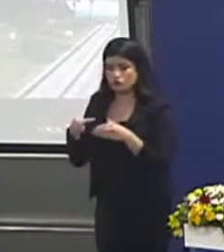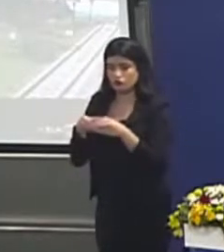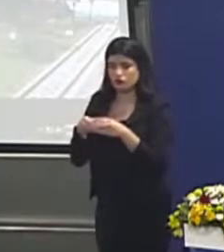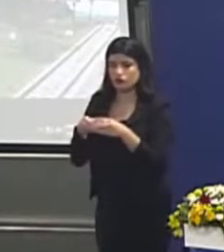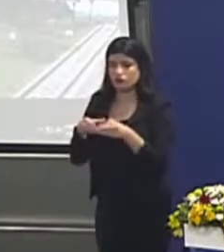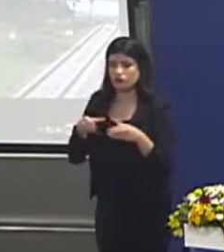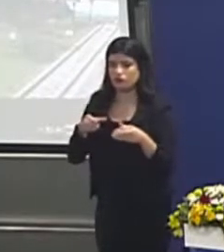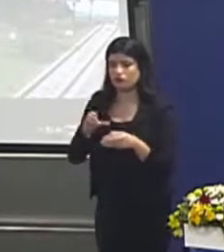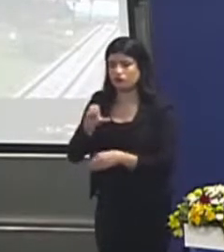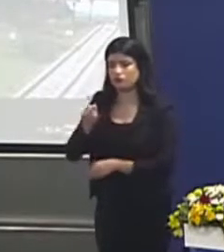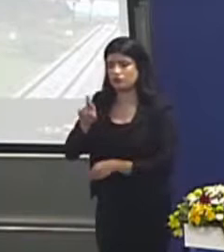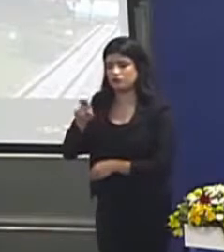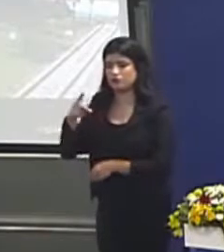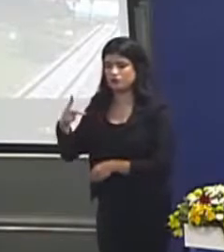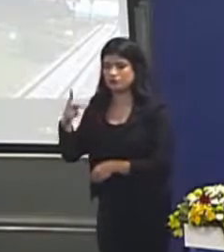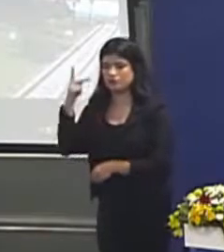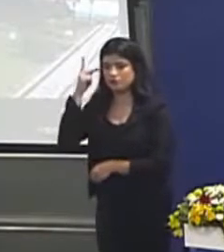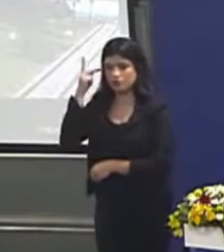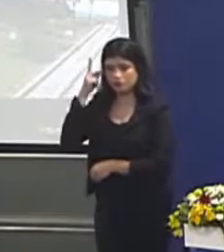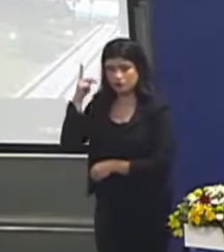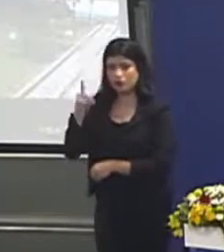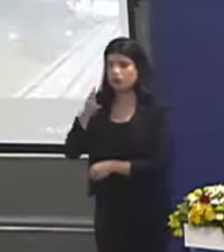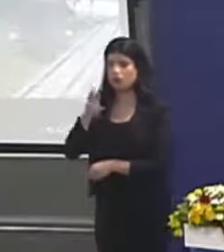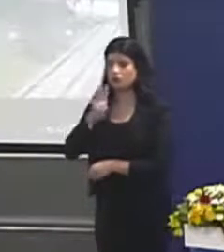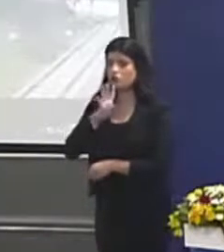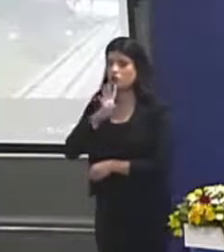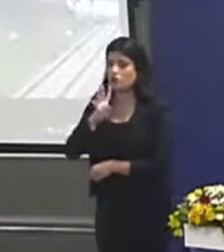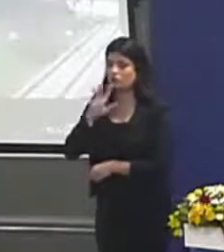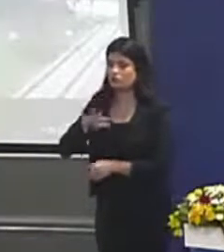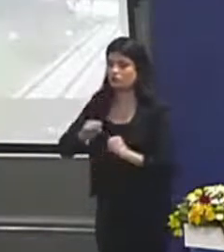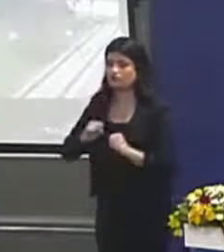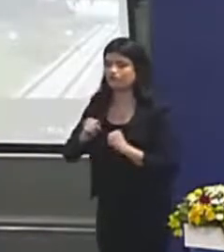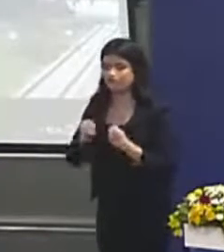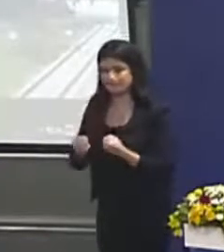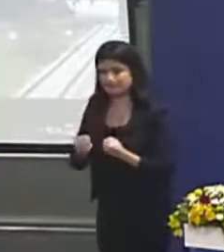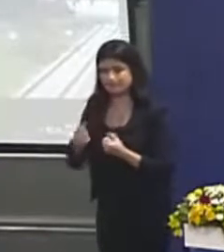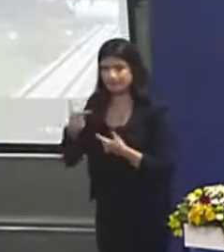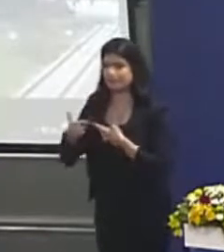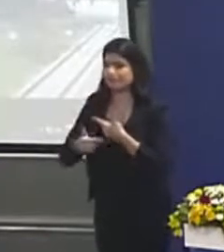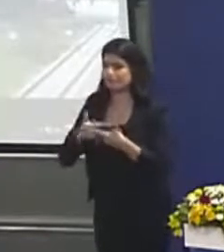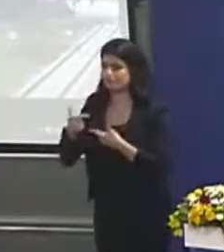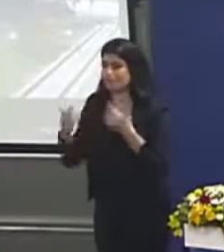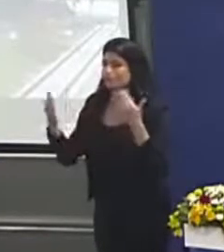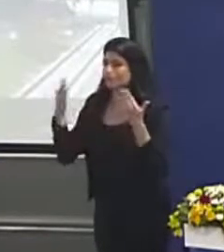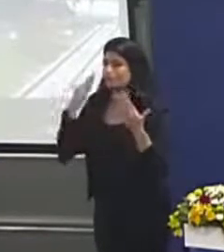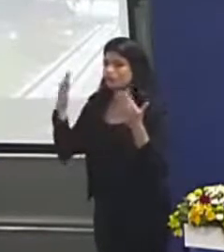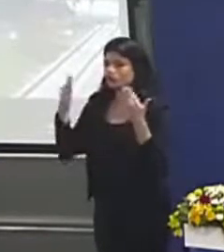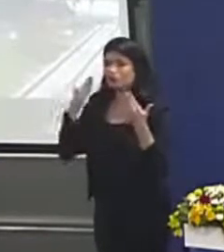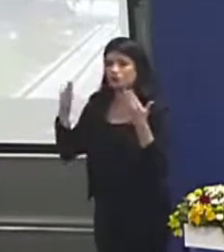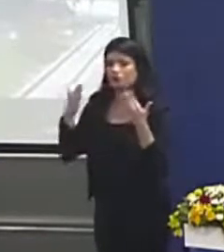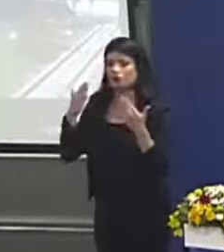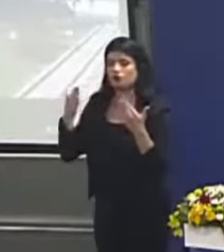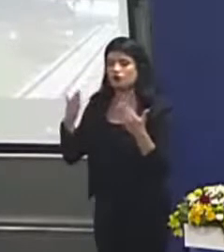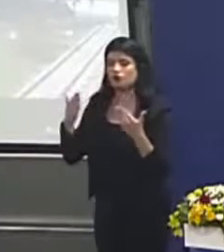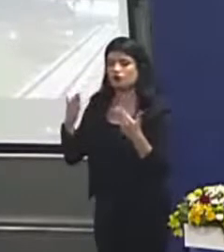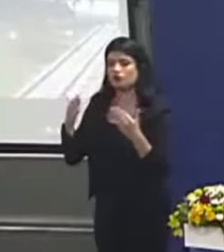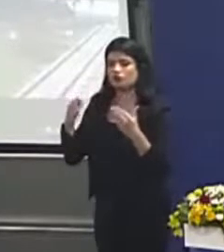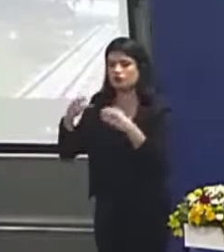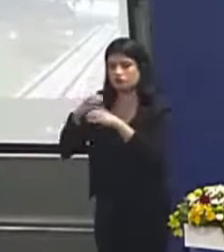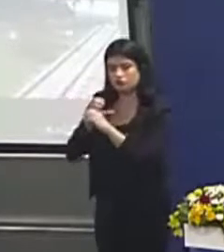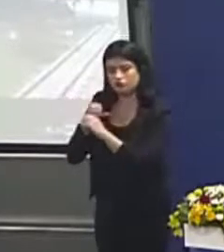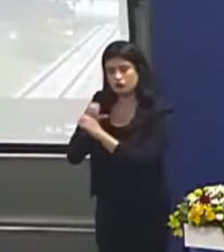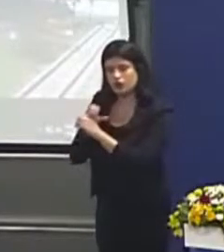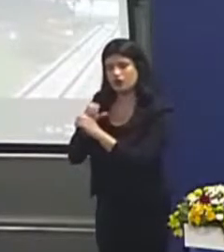Paulo, pelos reconhecidos e incansáveis esforços no trabalho para uma psicologia enquanto ciência e